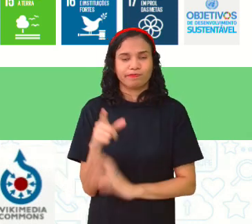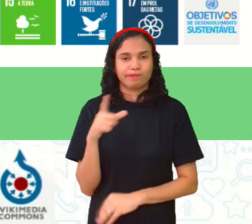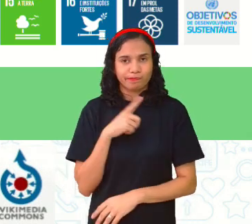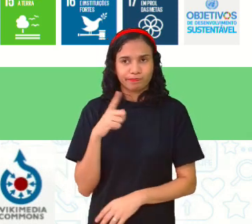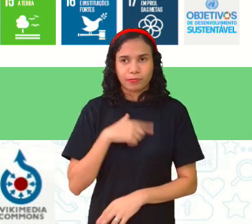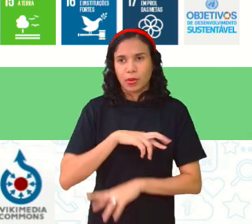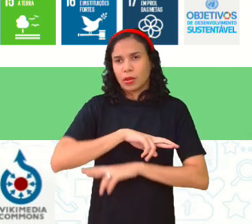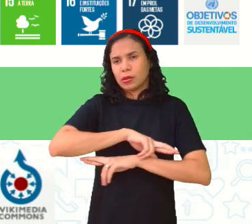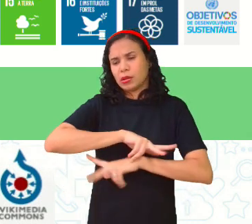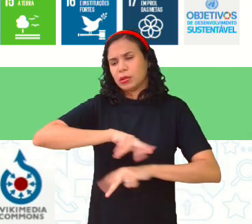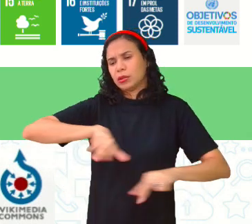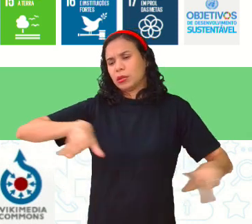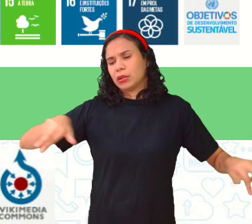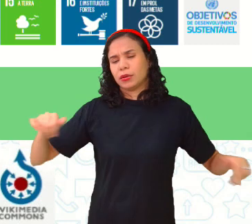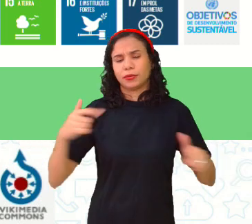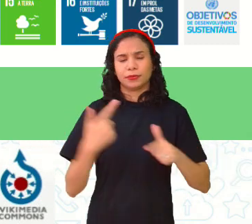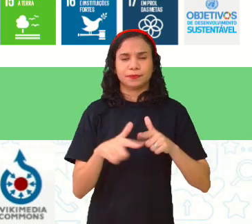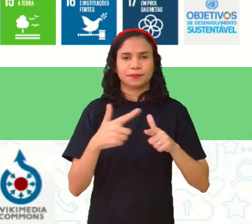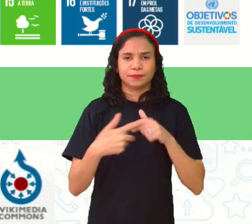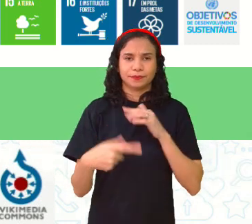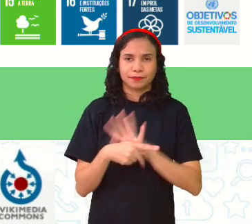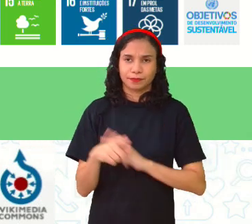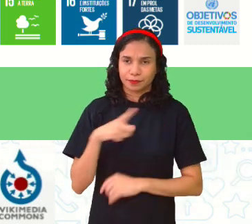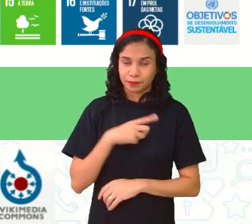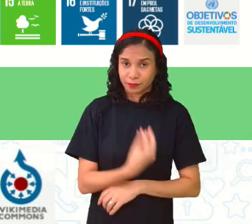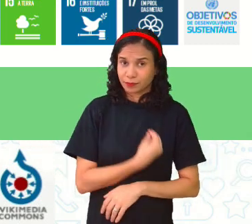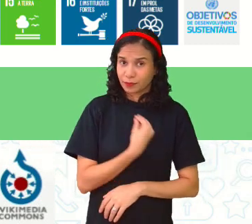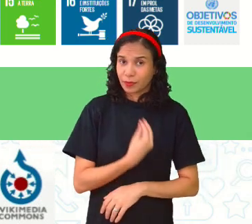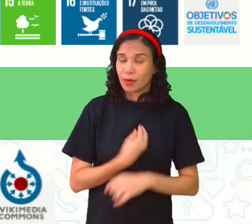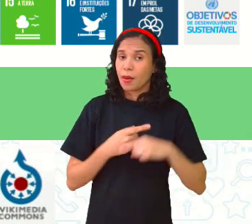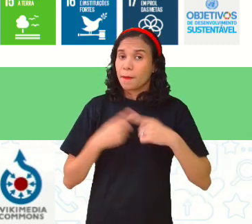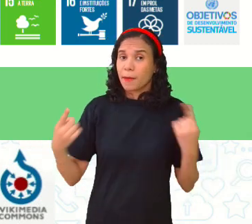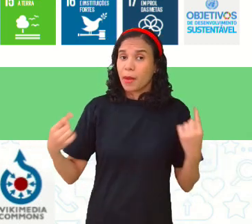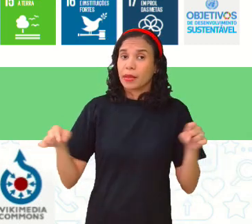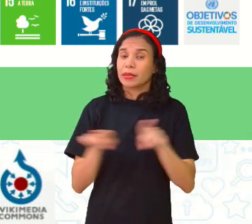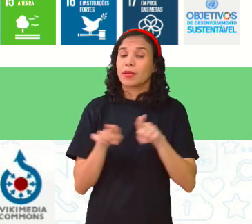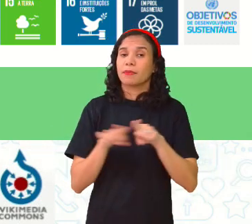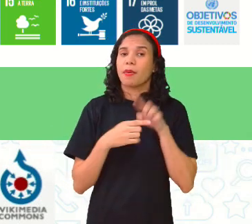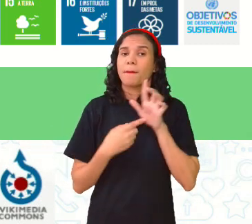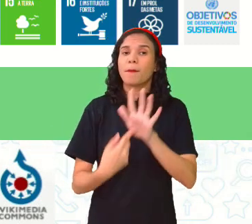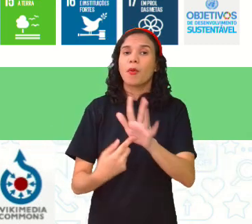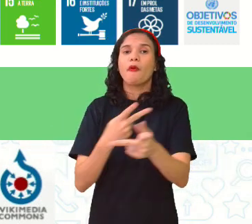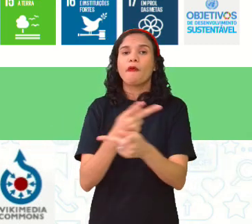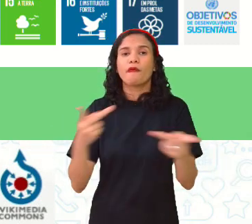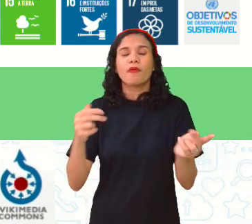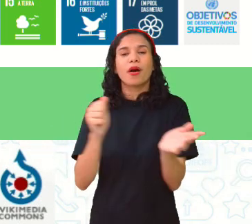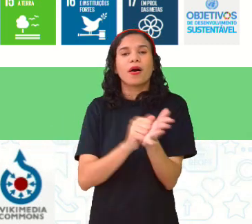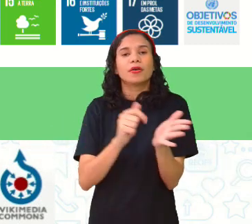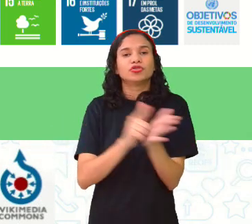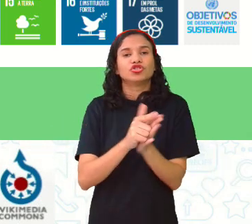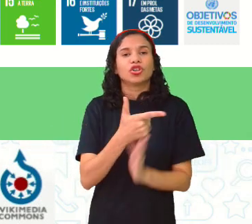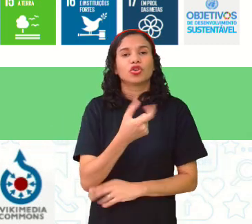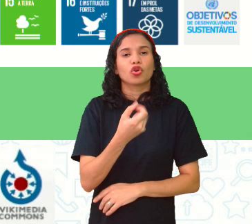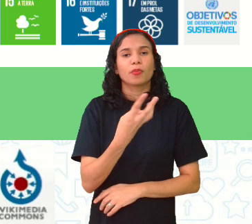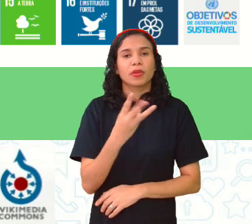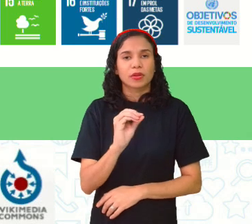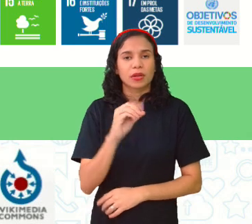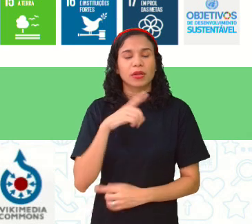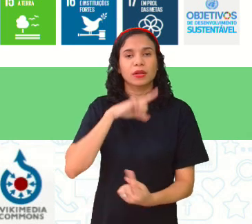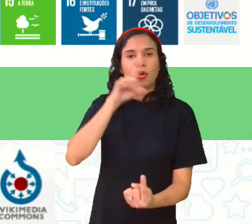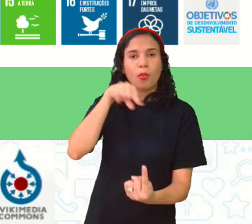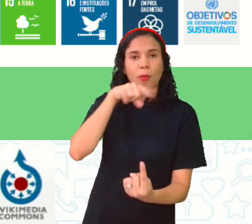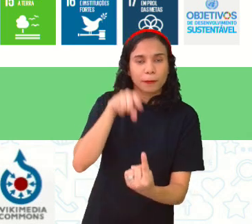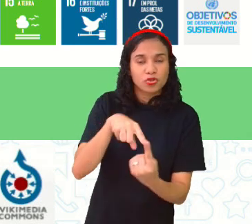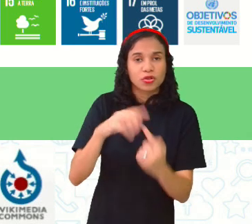social, entre outros problemas que acometem aí. Mas aí eu trago para vocês a Agenda 2030 com os Objetivos